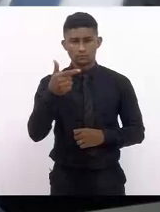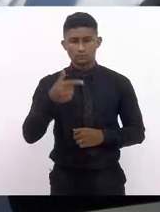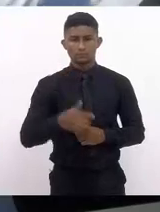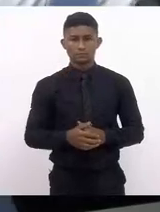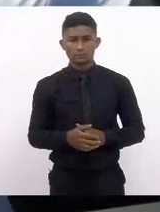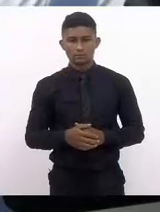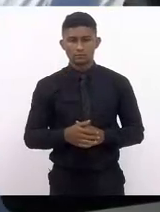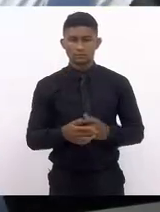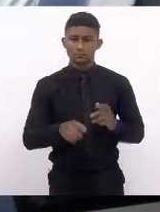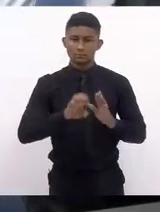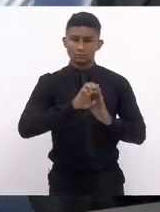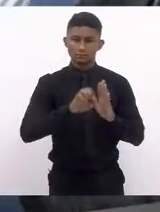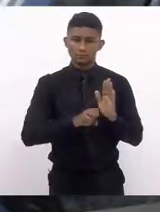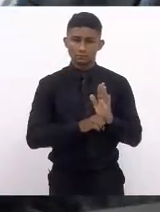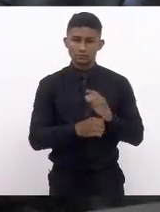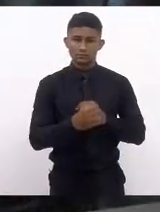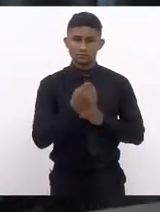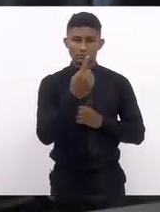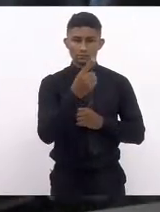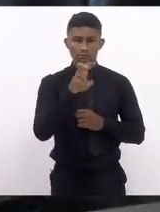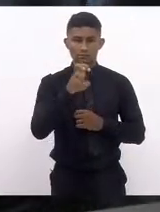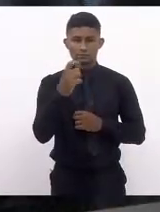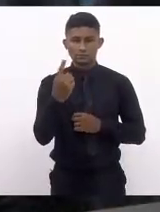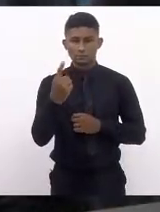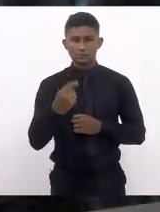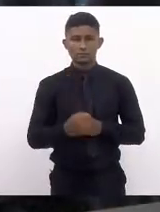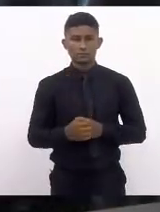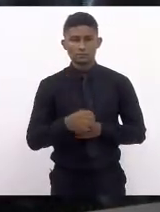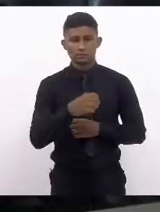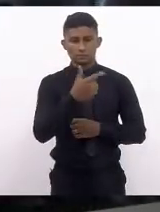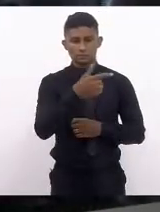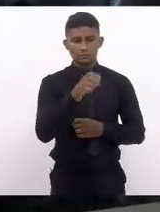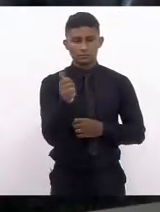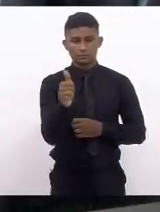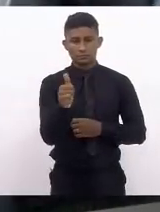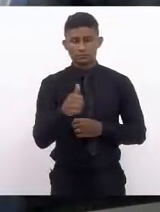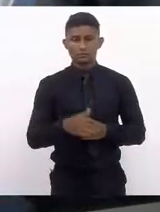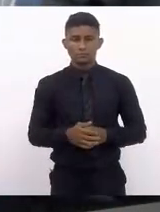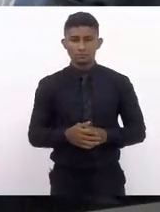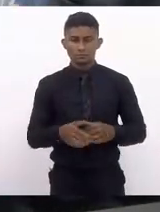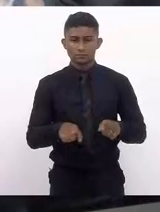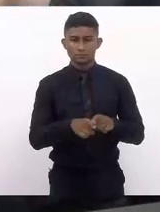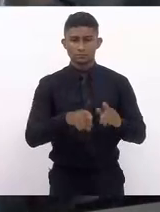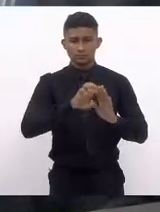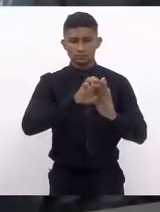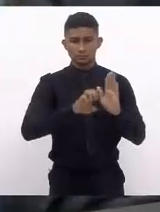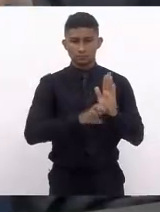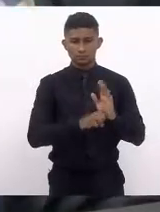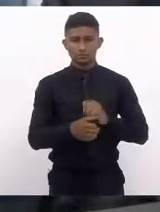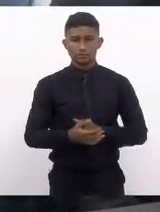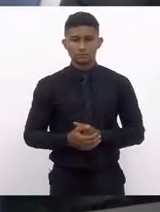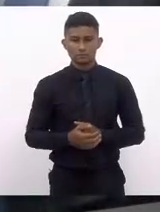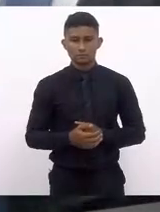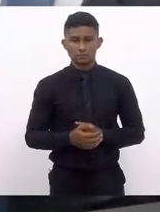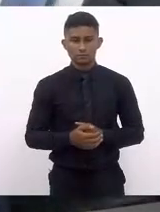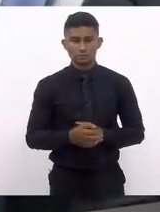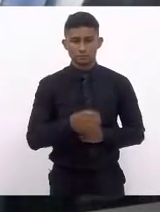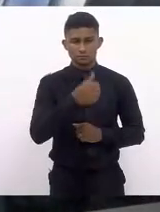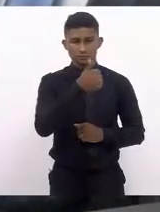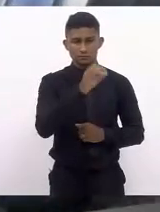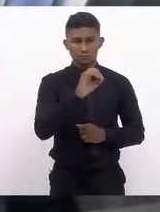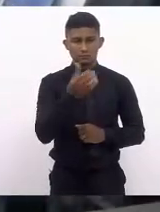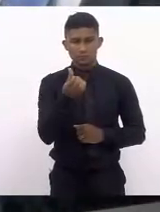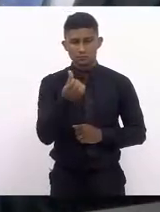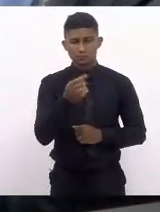favorável consumindo aglutinativas emendas 151 e 211 favorável com subemenda continuar ativa as emendas